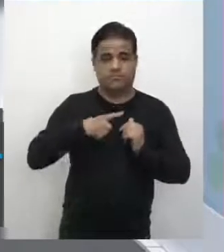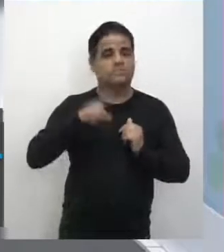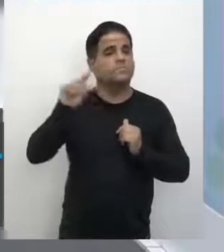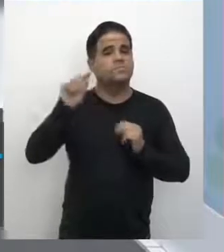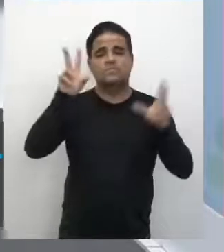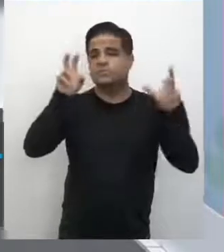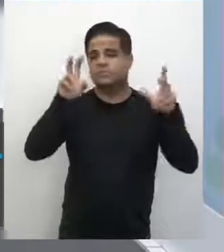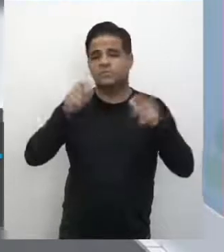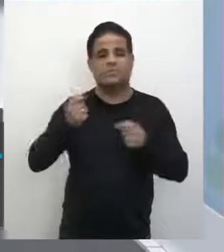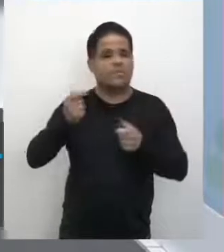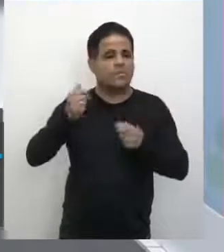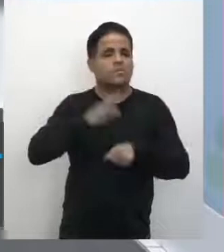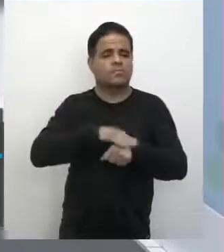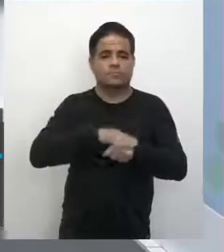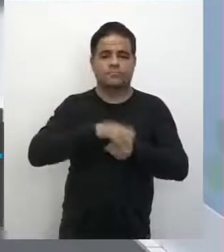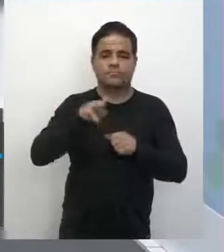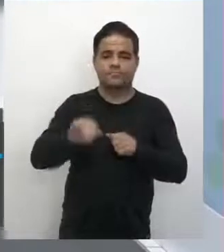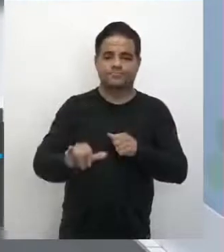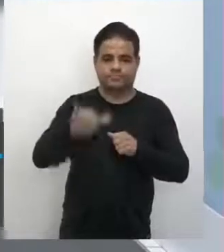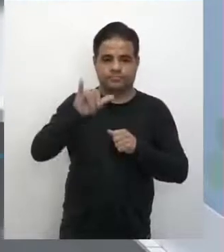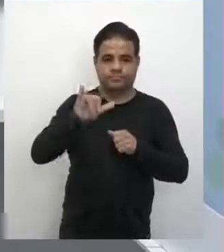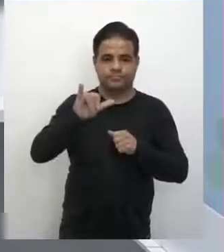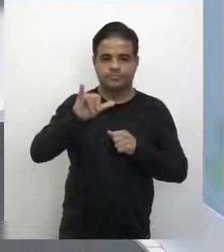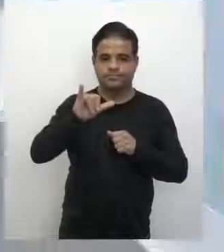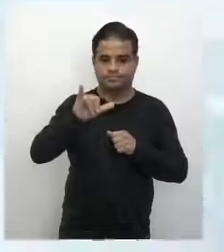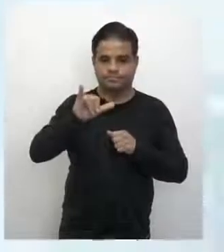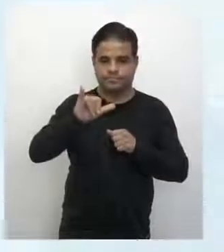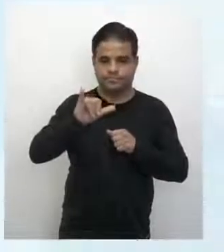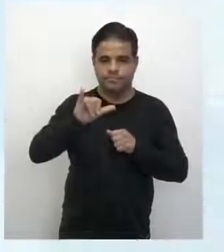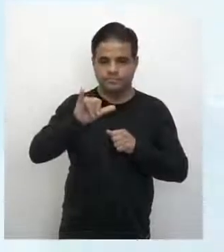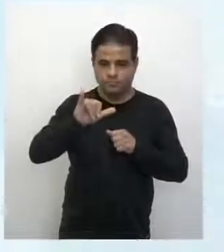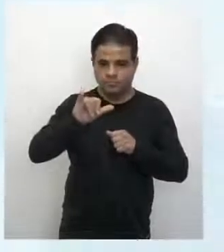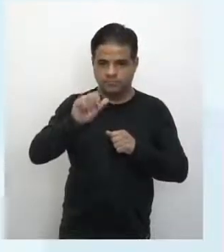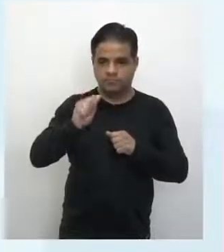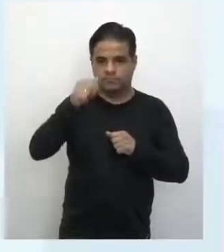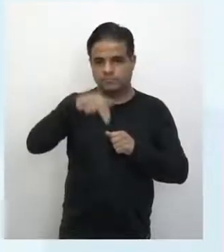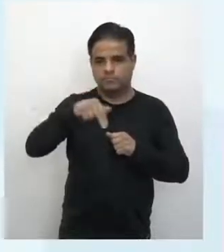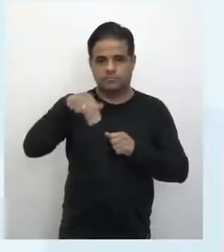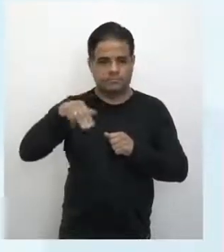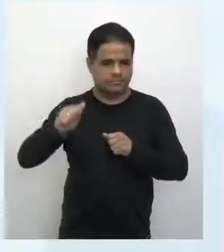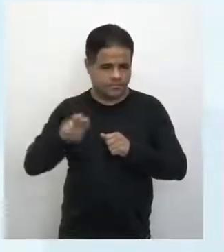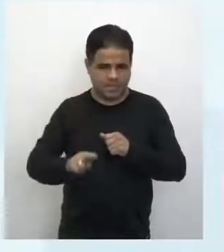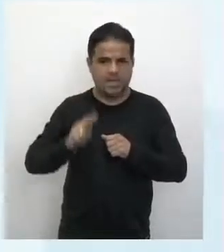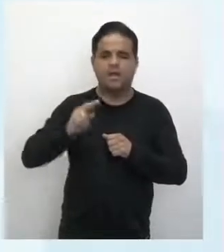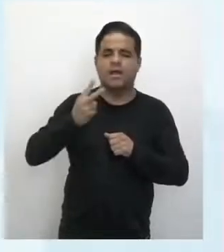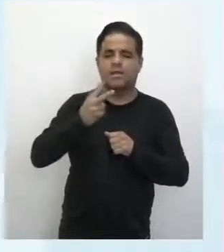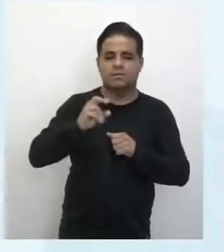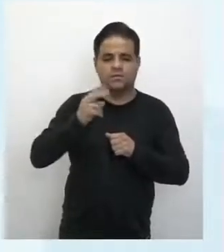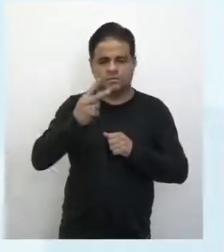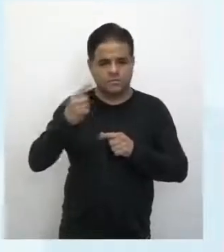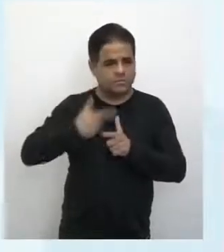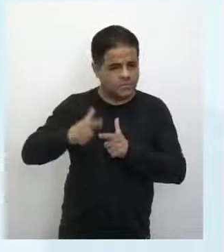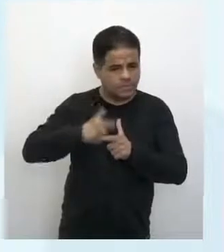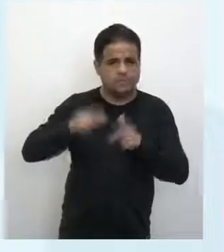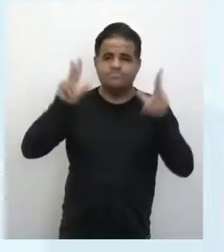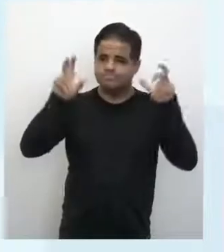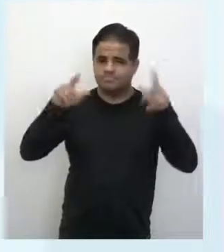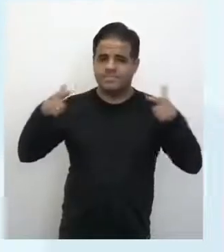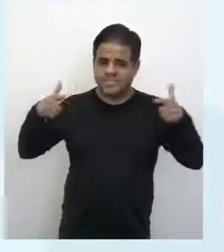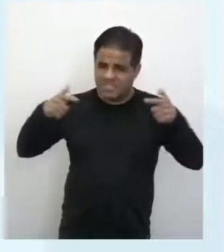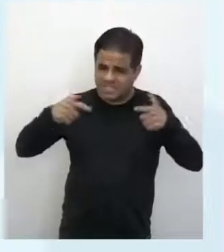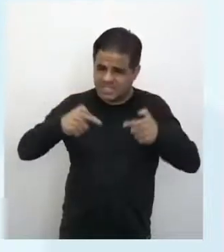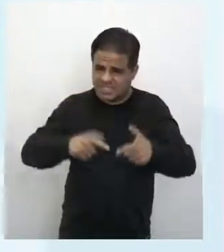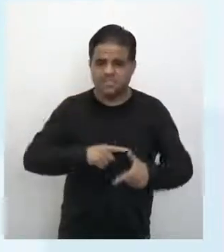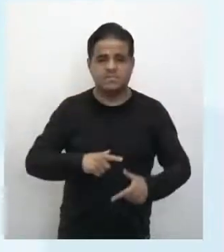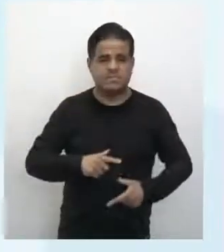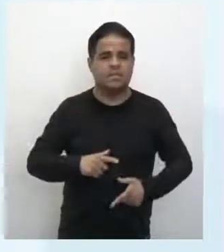a questão mais recente, aí, Mianmar, né? Mianmar, desde fevereiro de 2021, sofre aí com problemas aí por questões de guerra